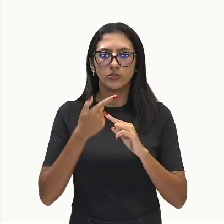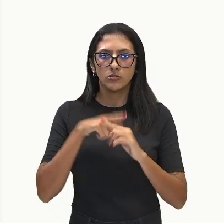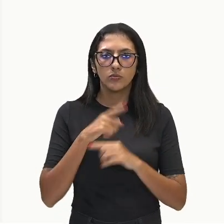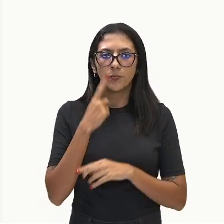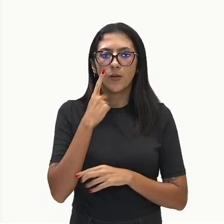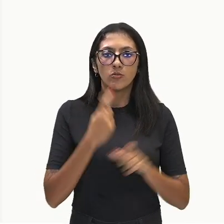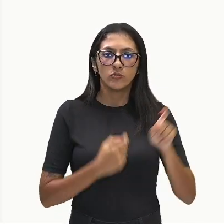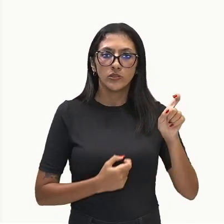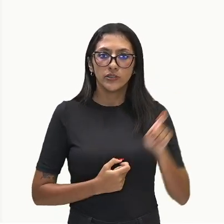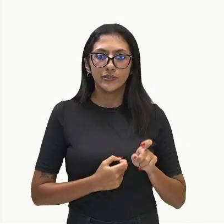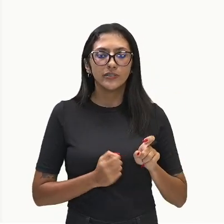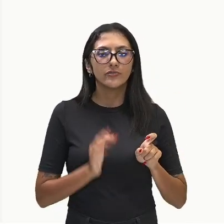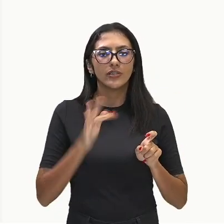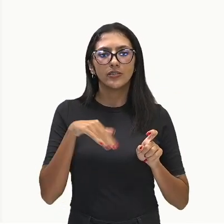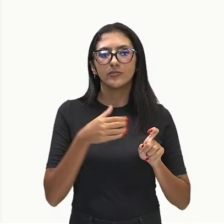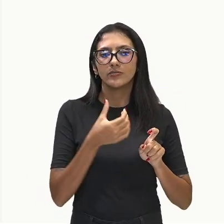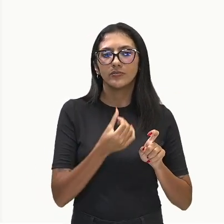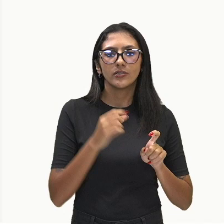é igual a